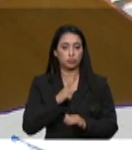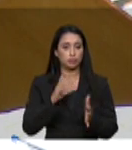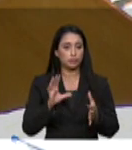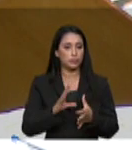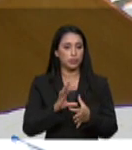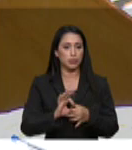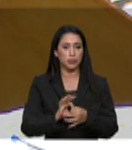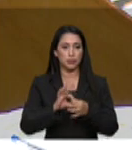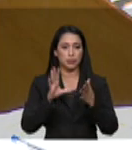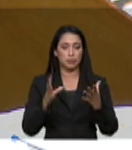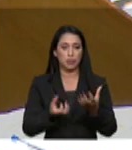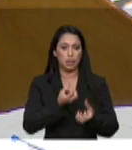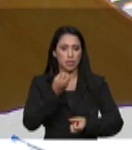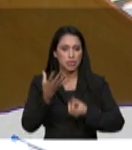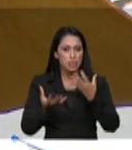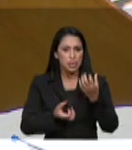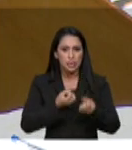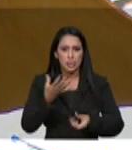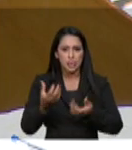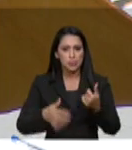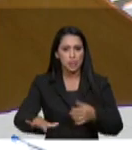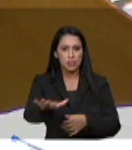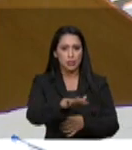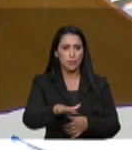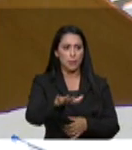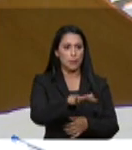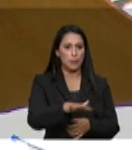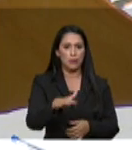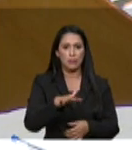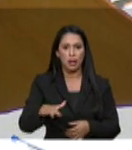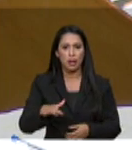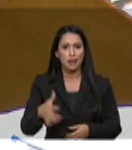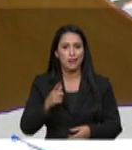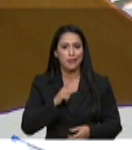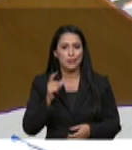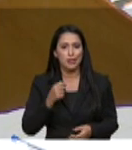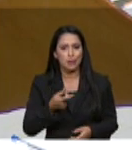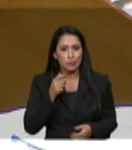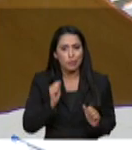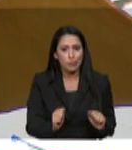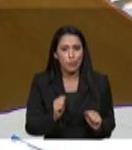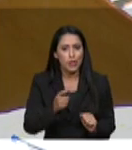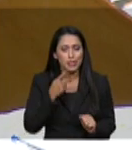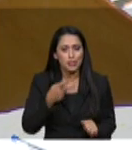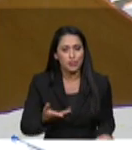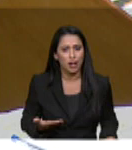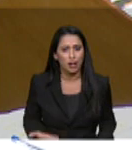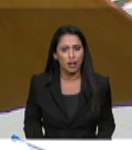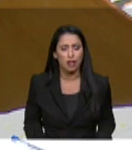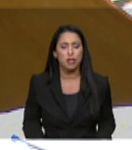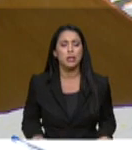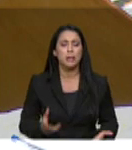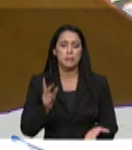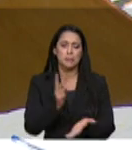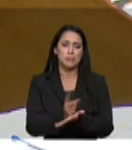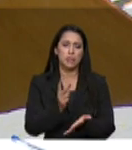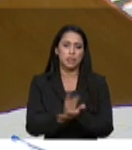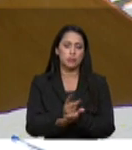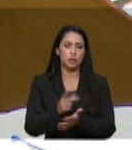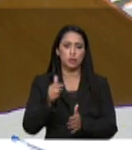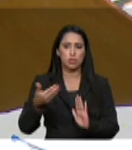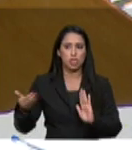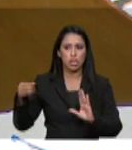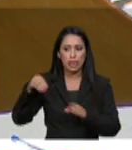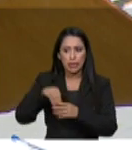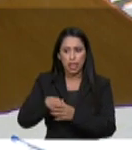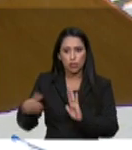da liberdade de expressão Qualquer que seja o âmbito espacial em que concretamente se manifeste ainda que fora do recinto da